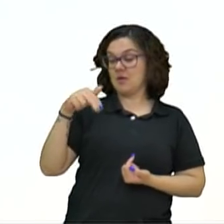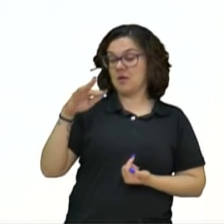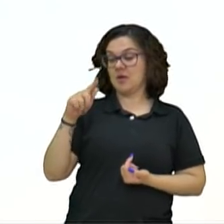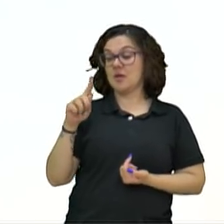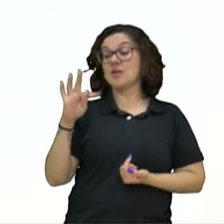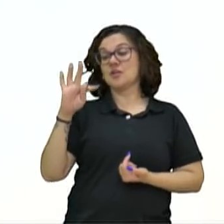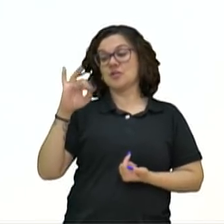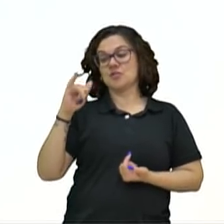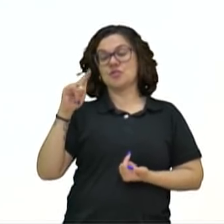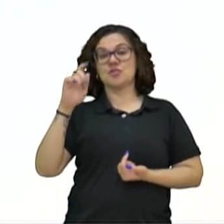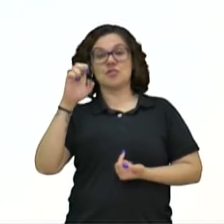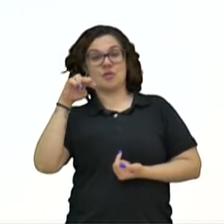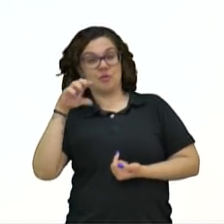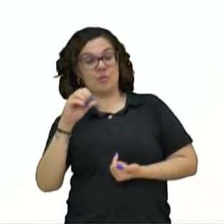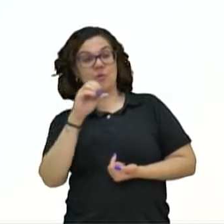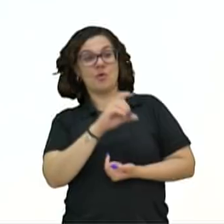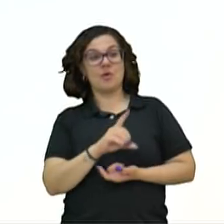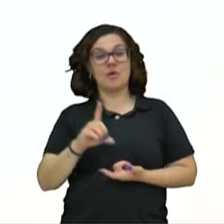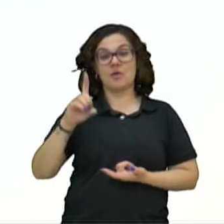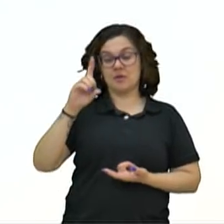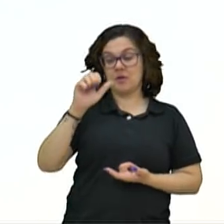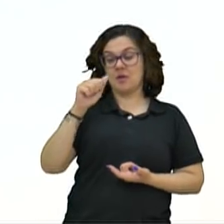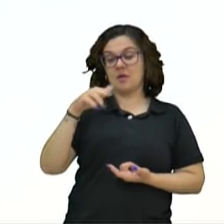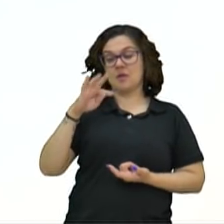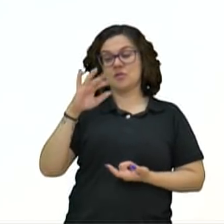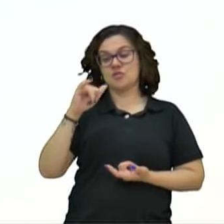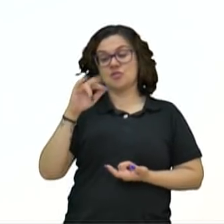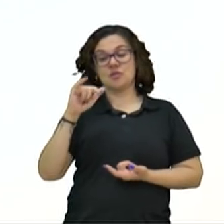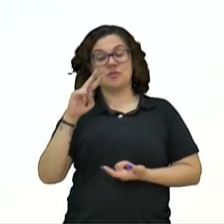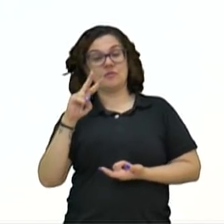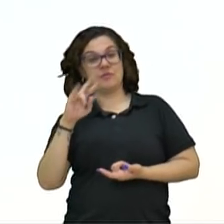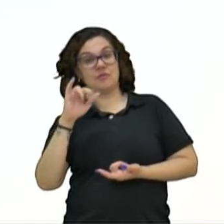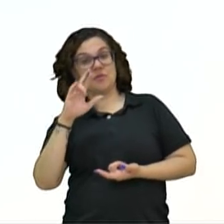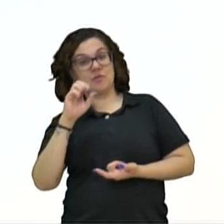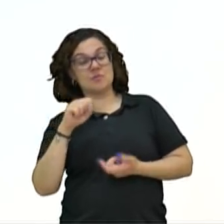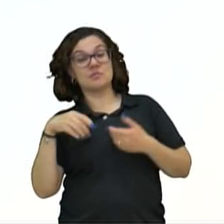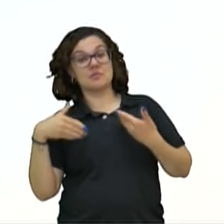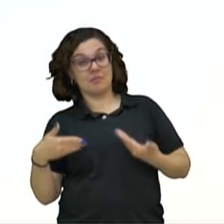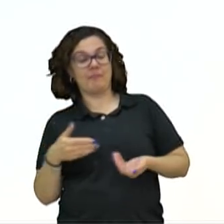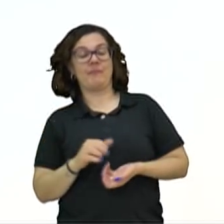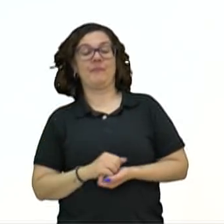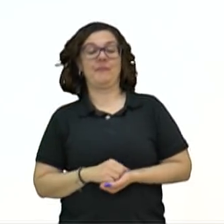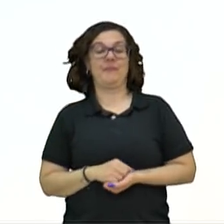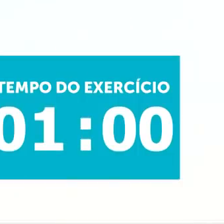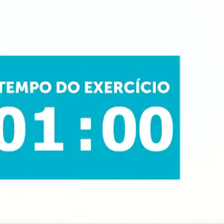antígenos ou a letra D, antivírus. E então,